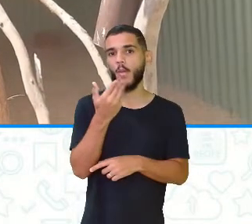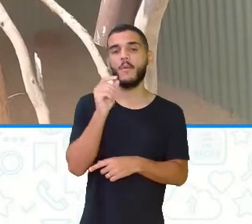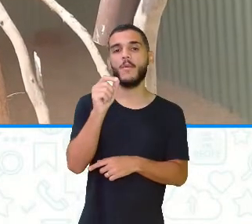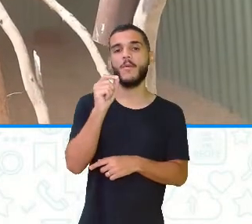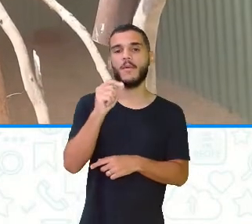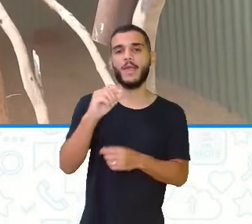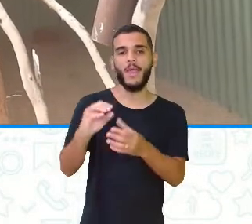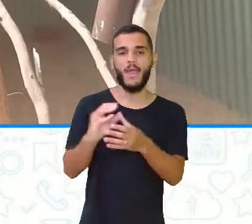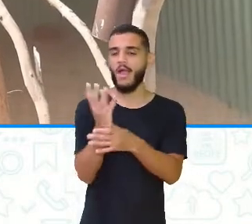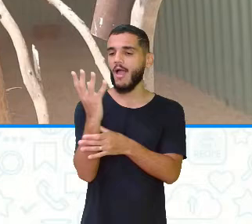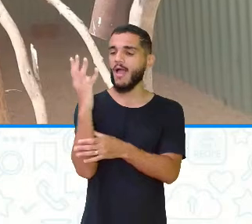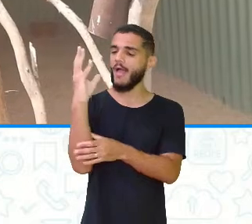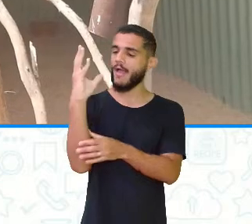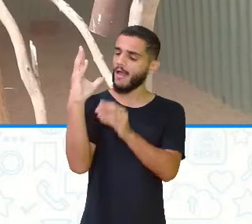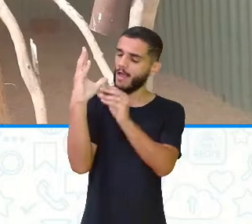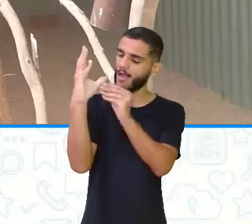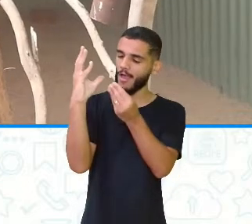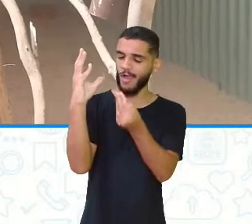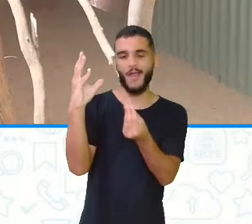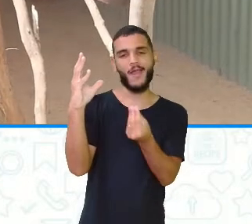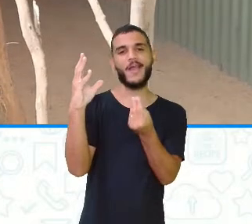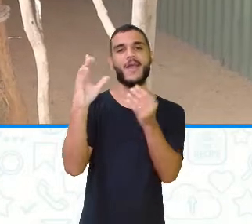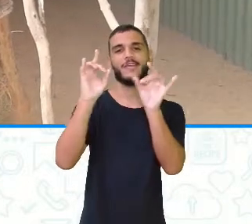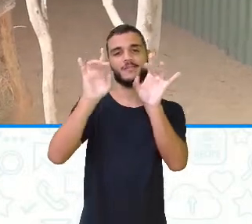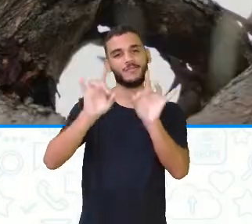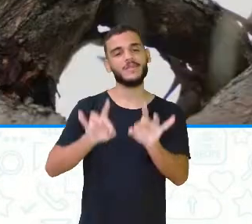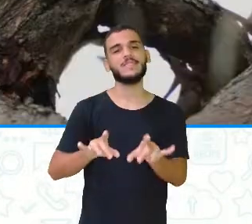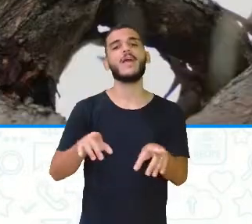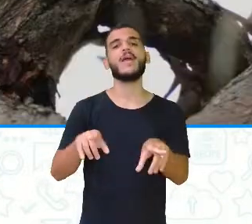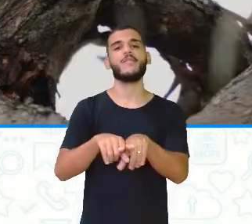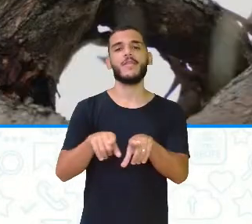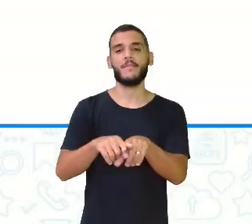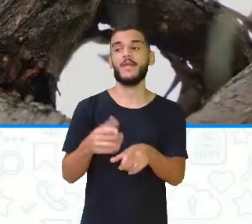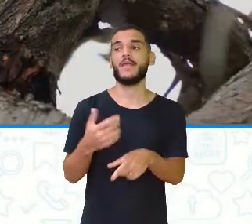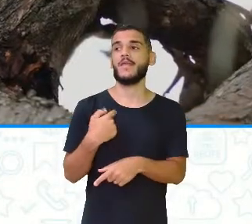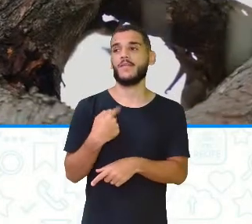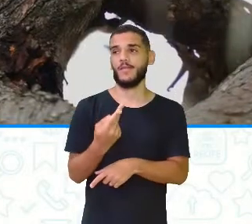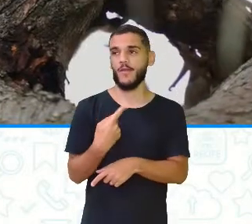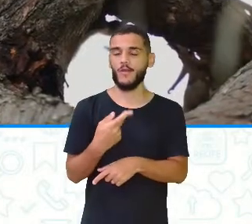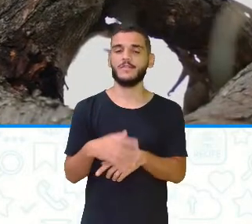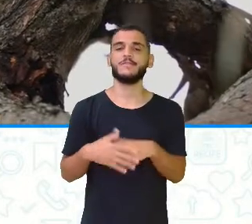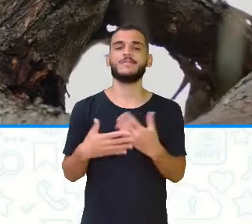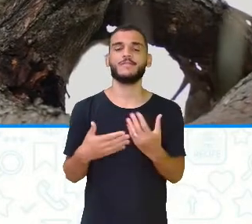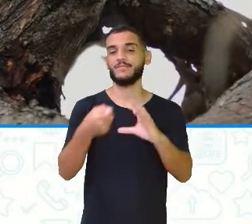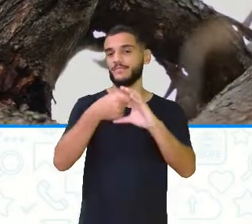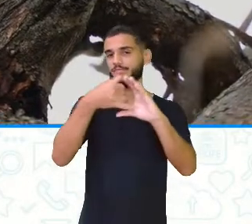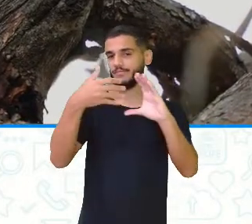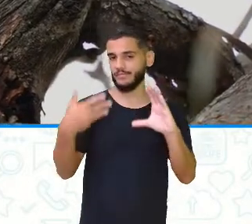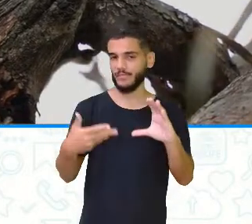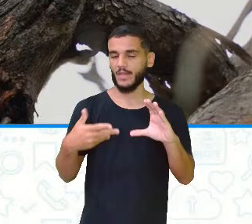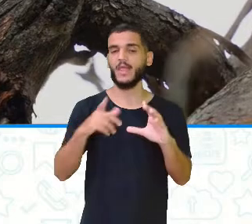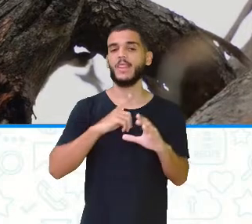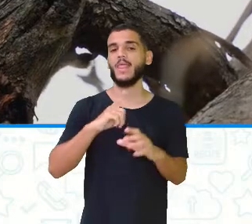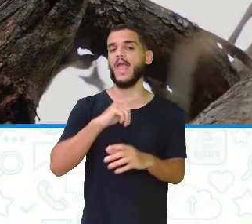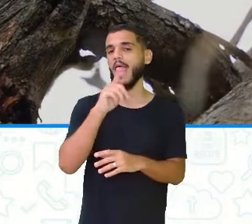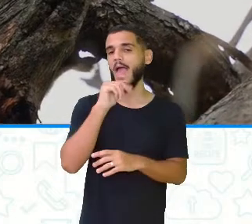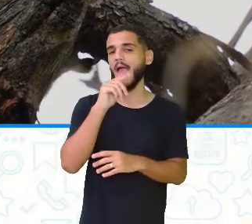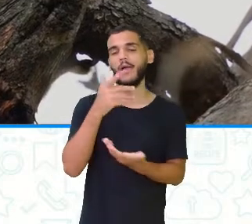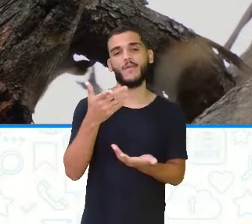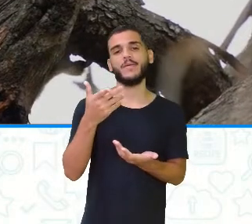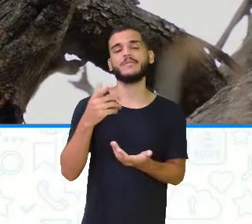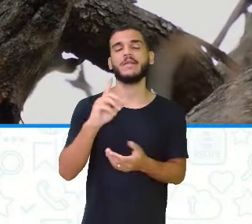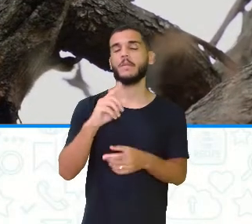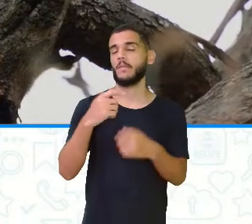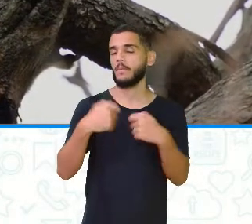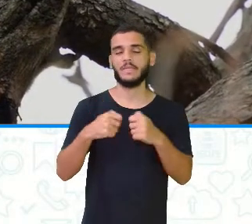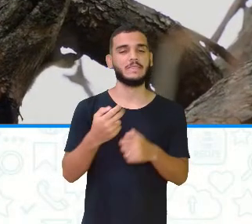uma plantinha bem especial também pra gente, olha só. Aqui a gente está vendo uma outra característica do koala também, olha, ele tá